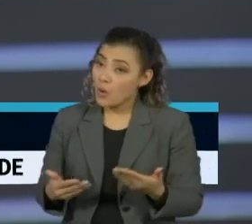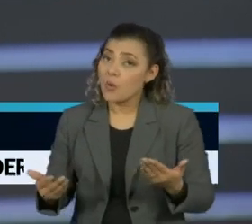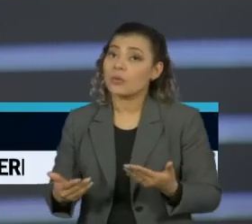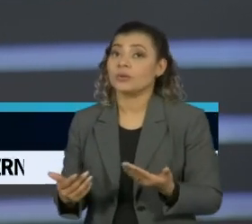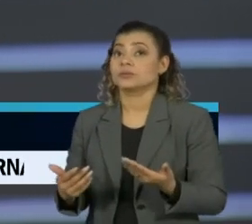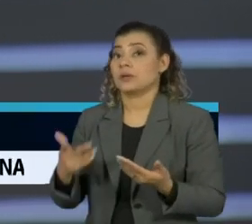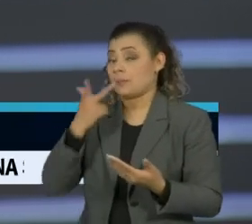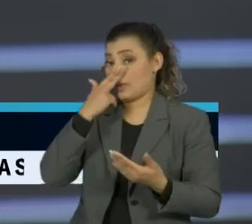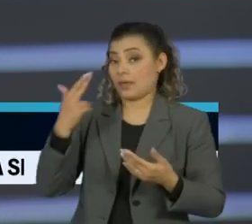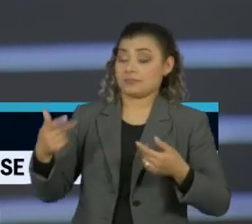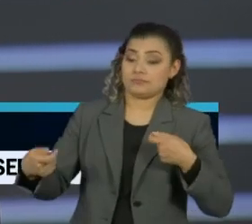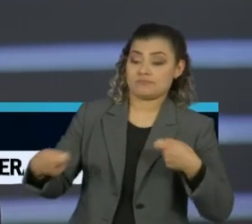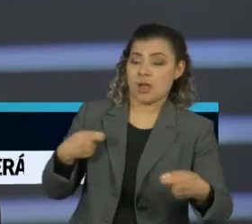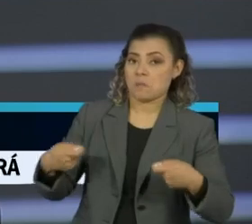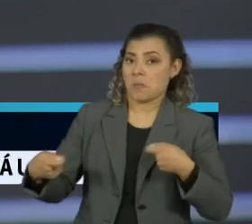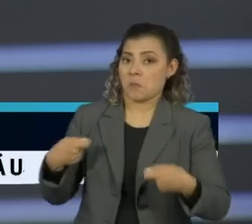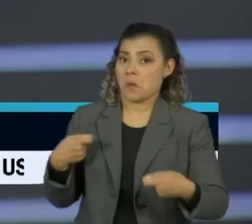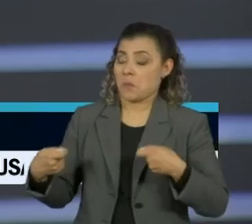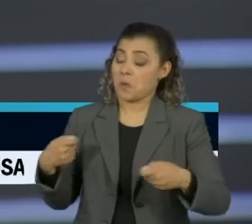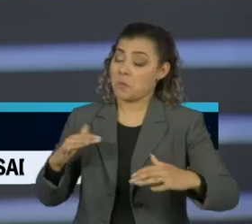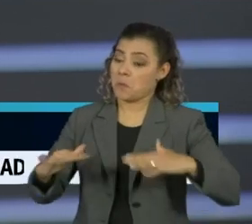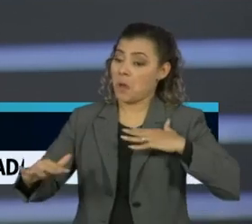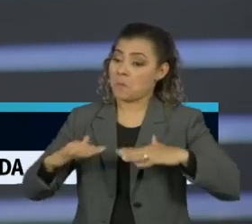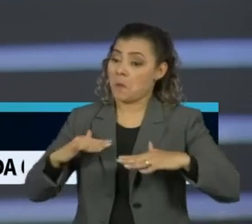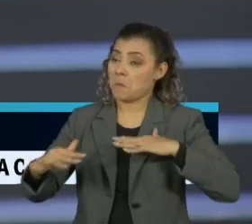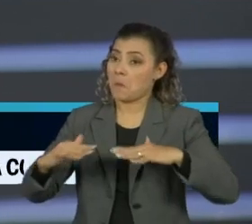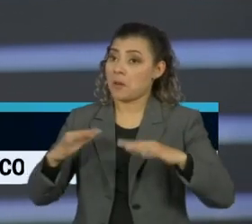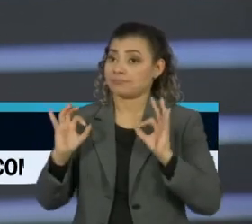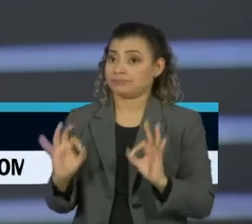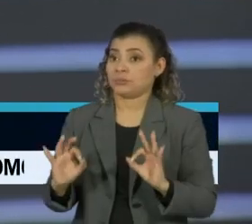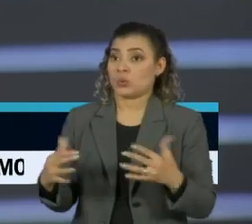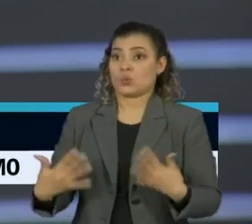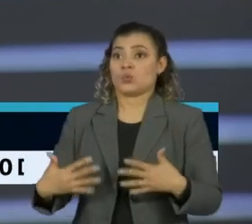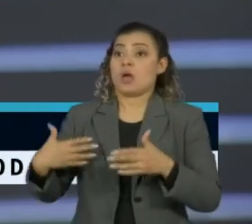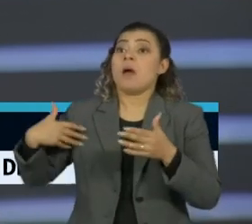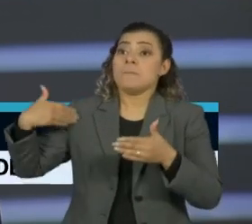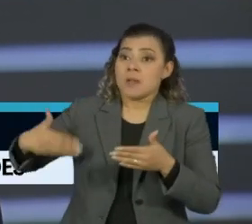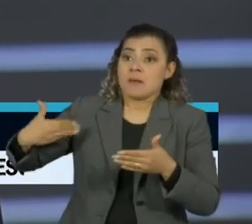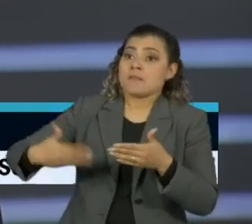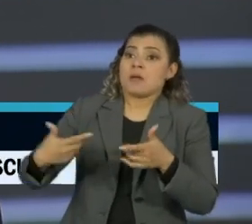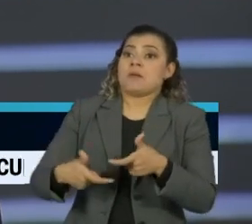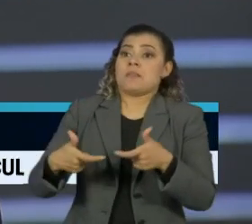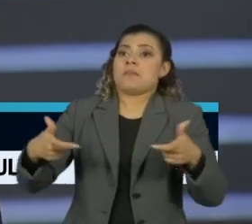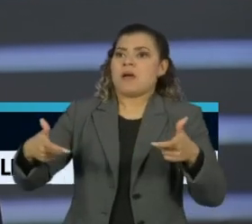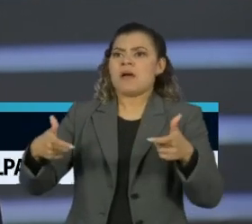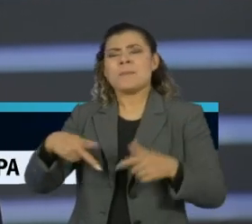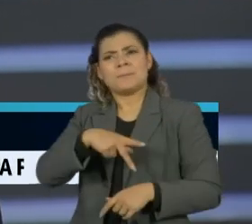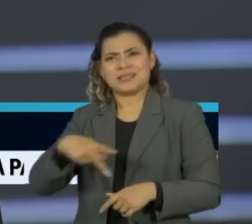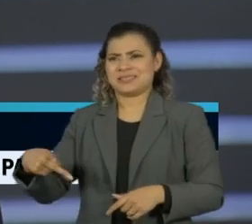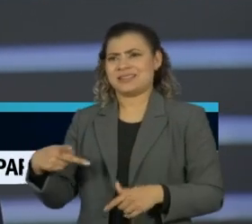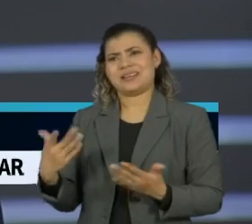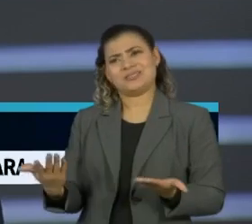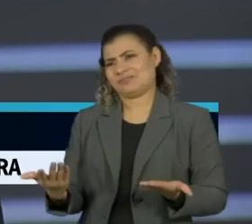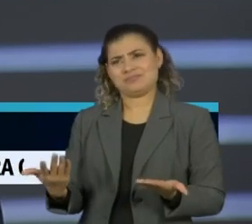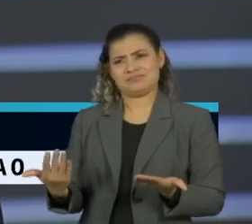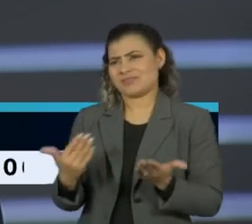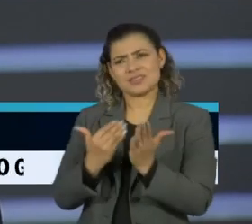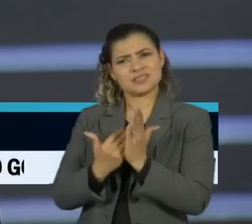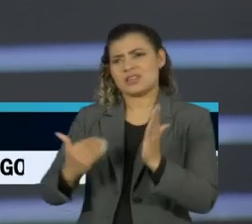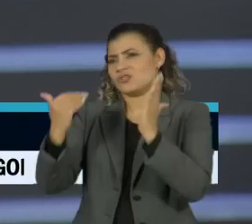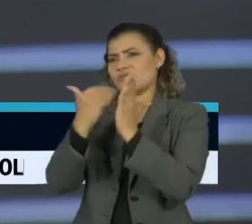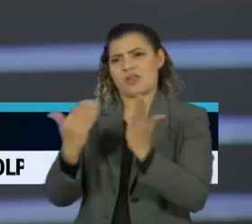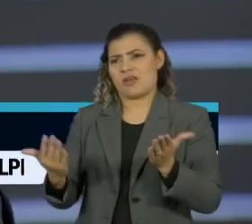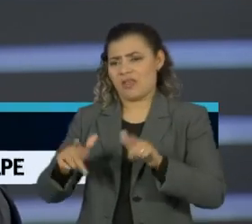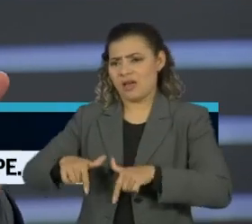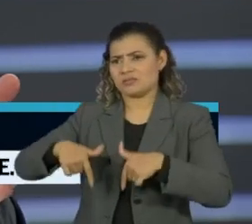música é de um clima tenso clima de muita atenção que vem crescendo presidente exagera em participar de